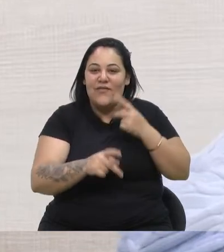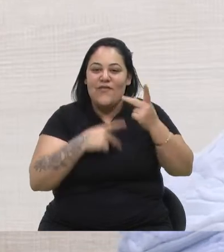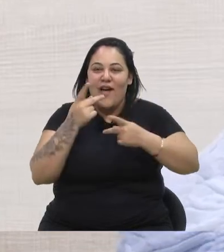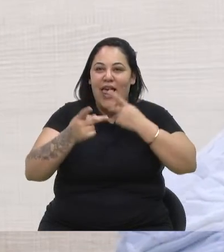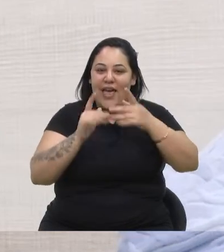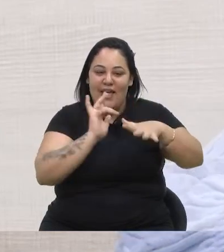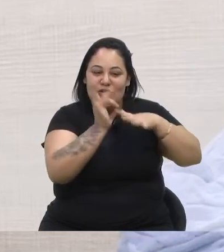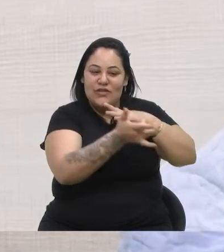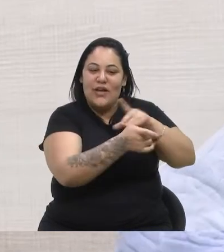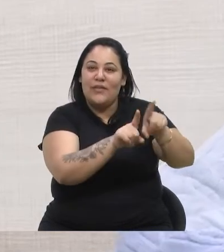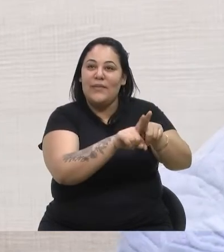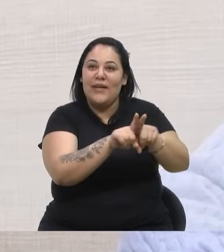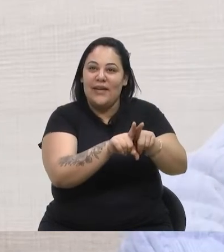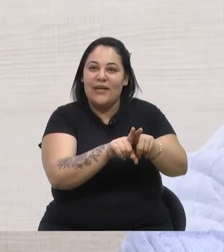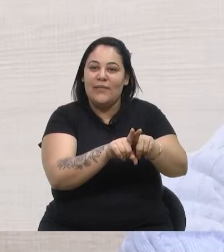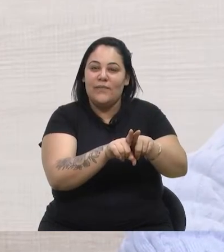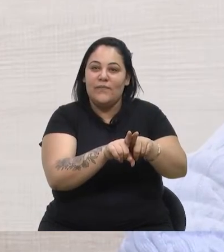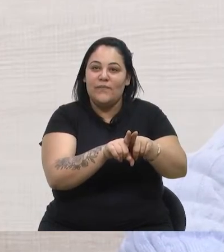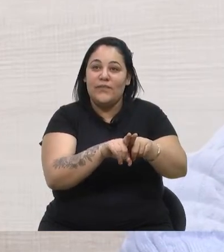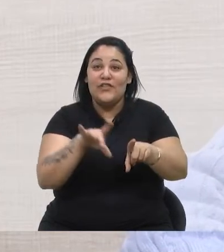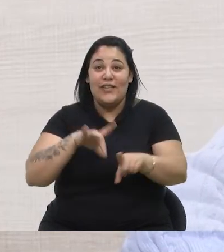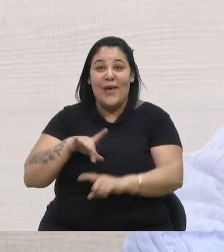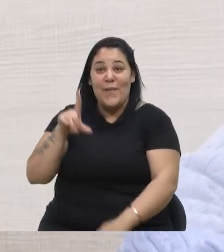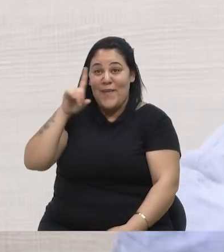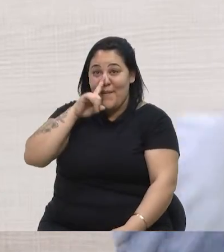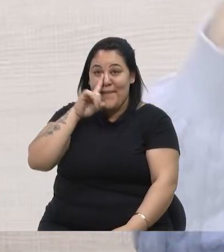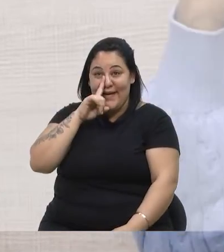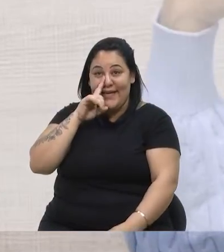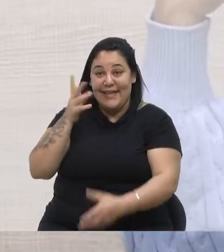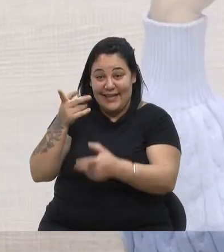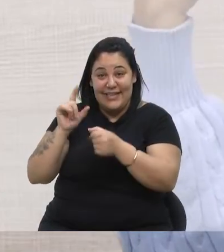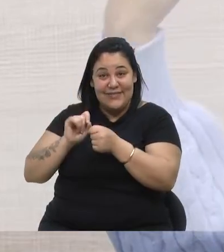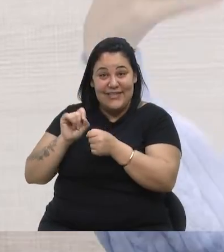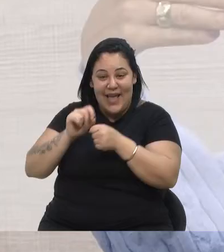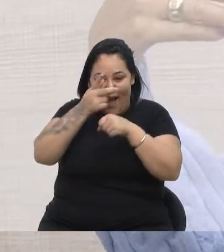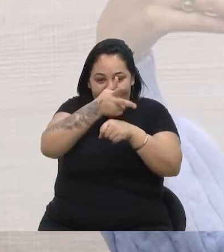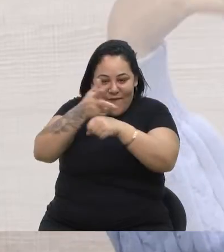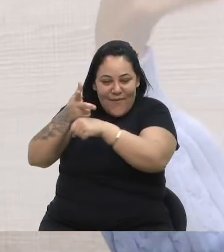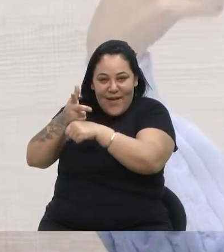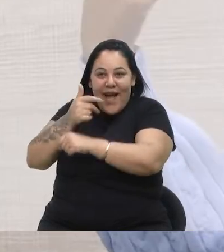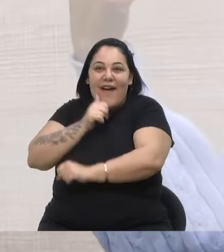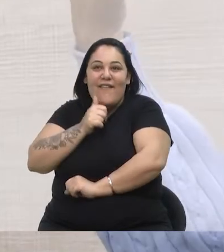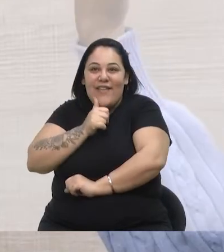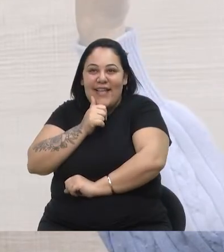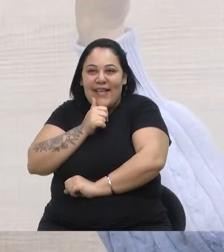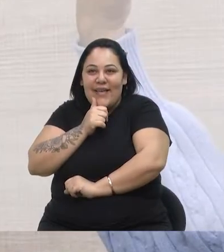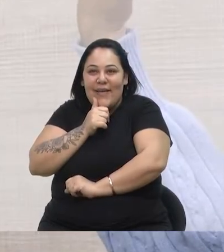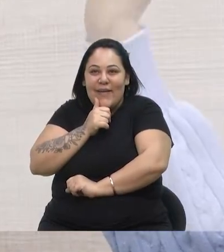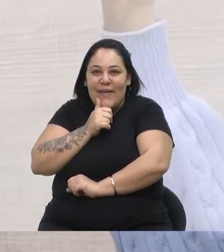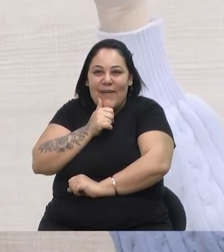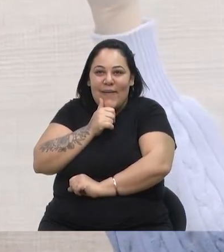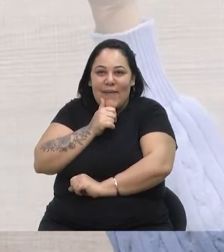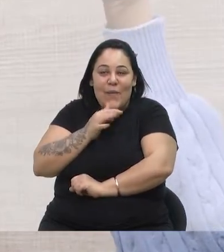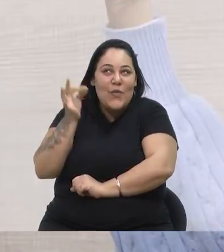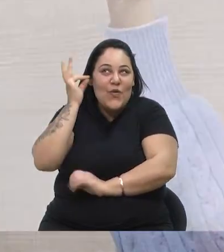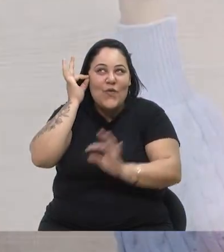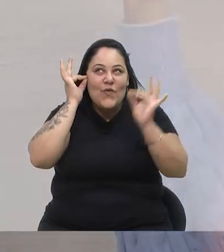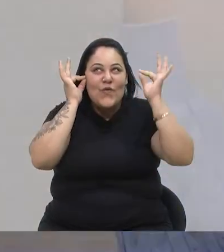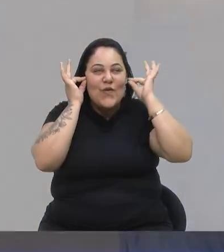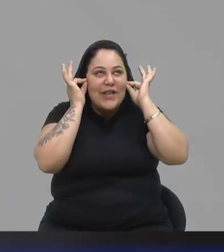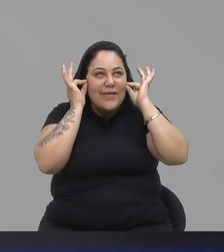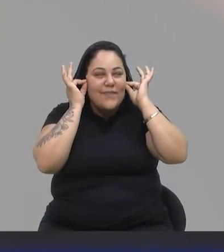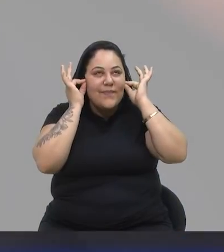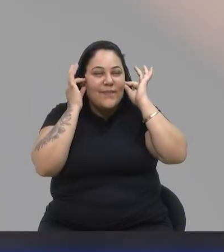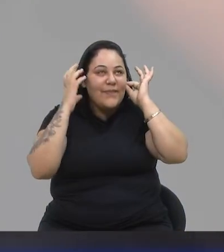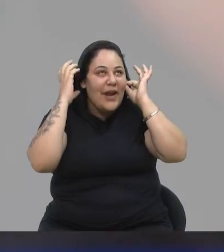de pais que fazem às vezes comentário nas redes sociais. A gente tem uma mãe que se dispôs a filmar sua filha, né,